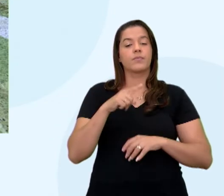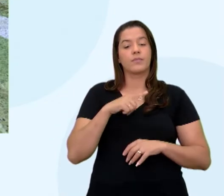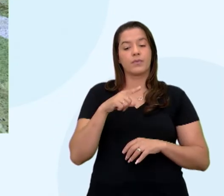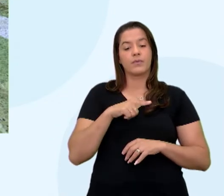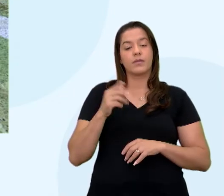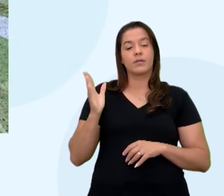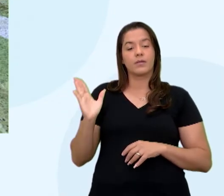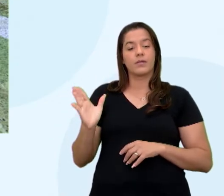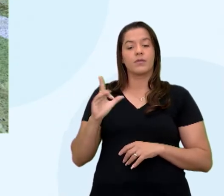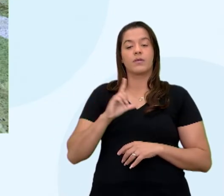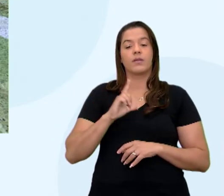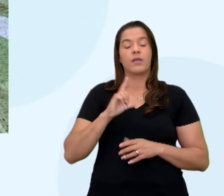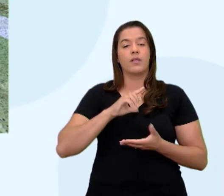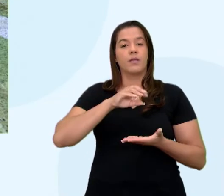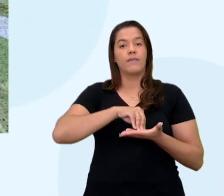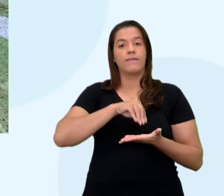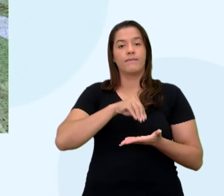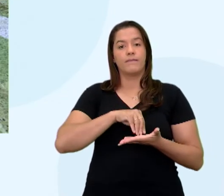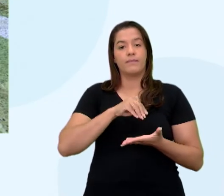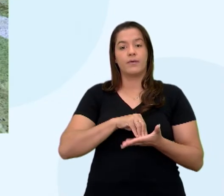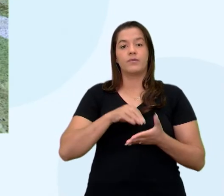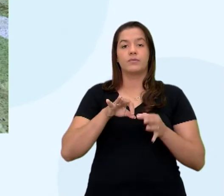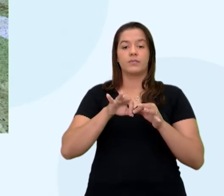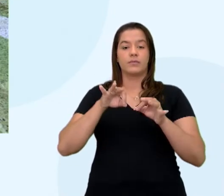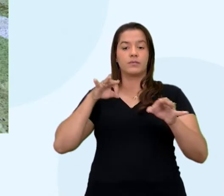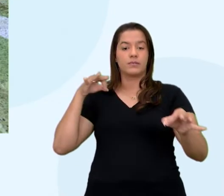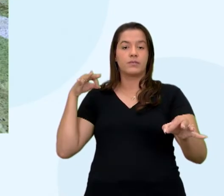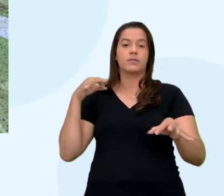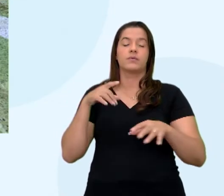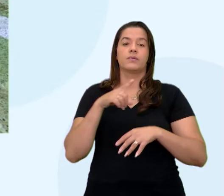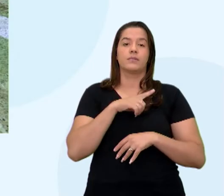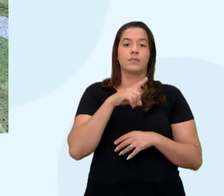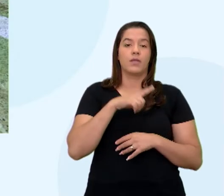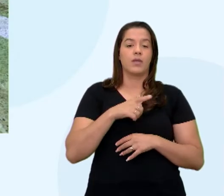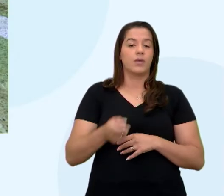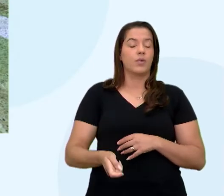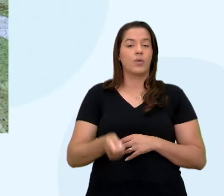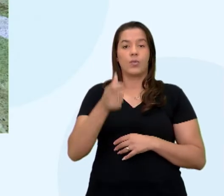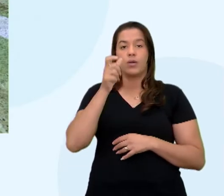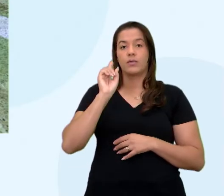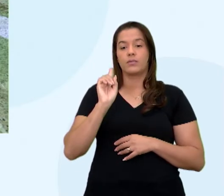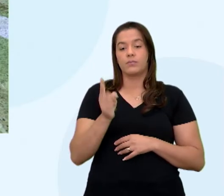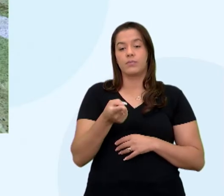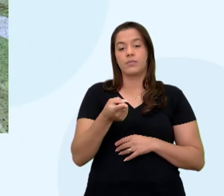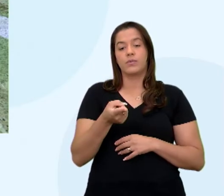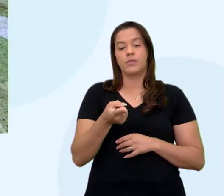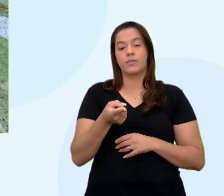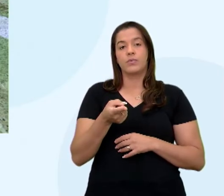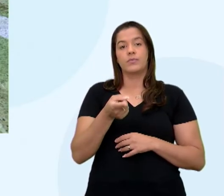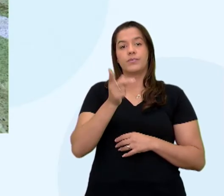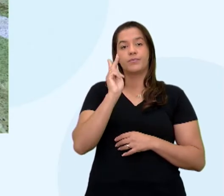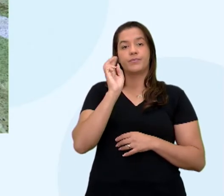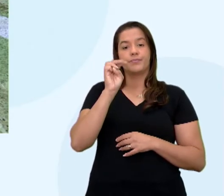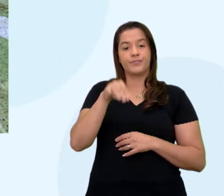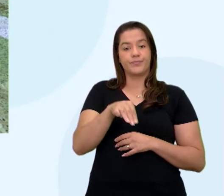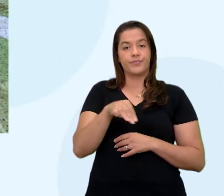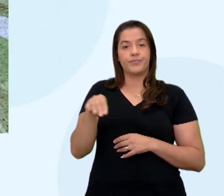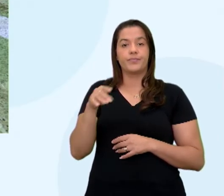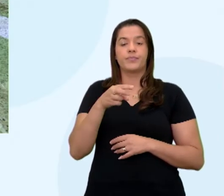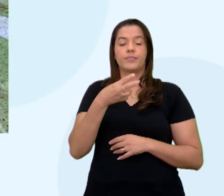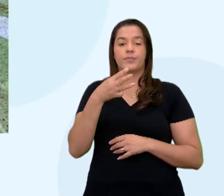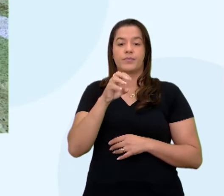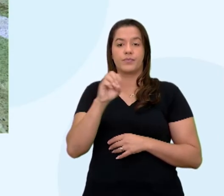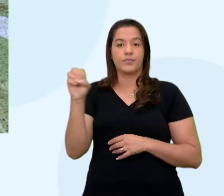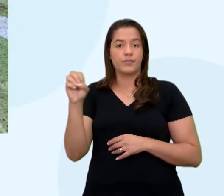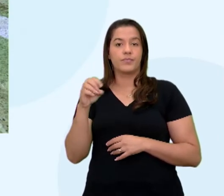né, que essa falha ela é bastante extensa, ela tem quase aí 1.300 quilômetros de extensão.